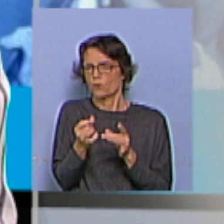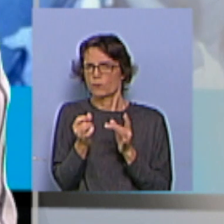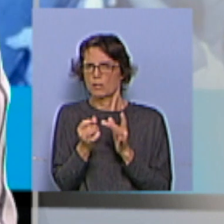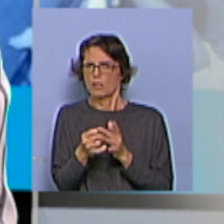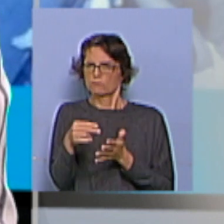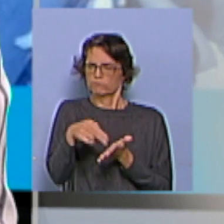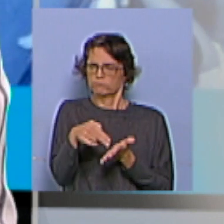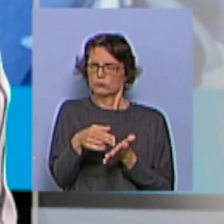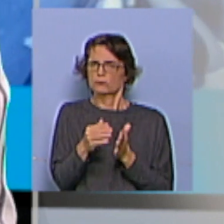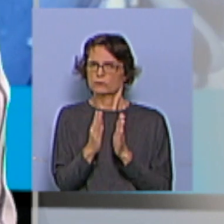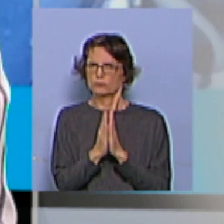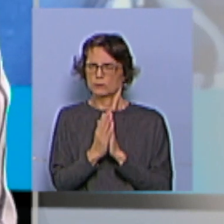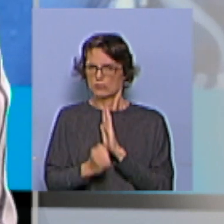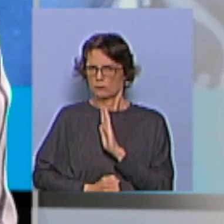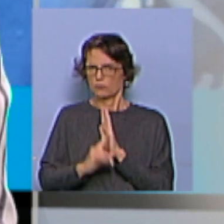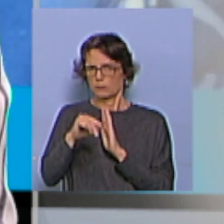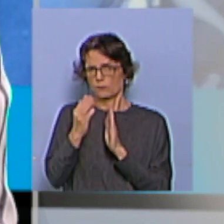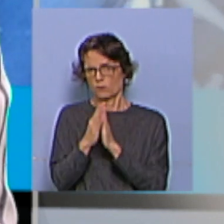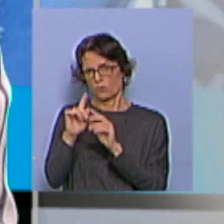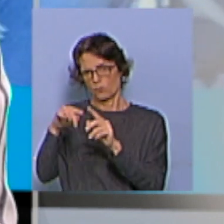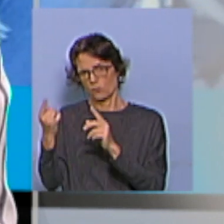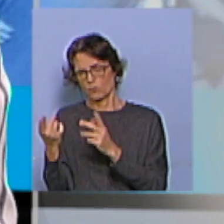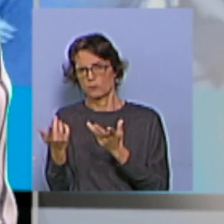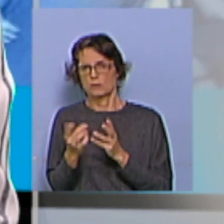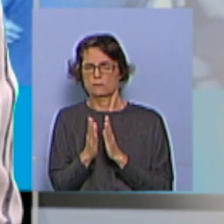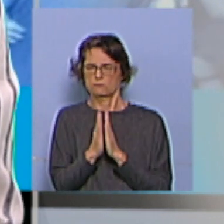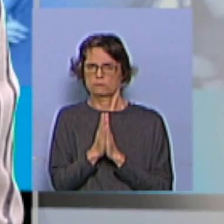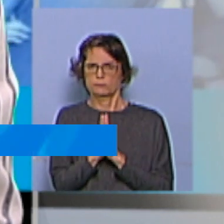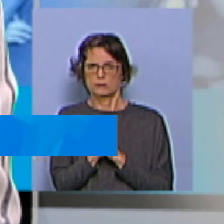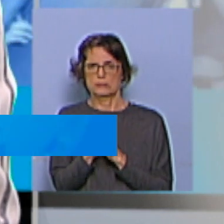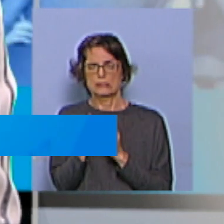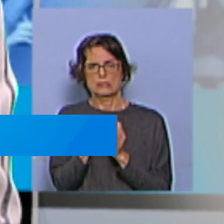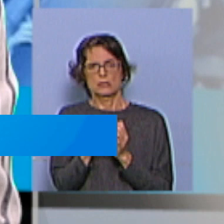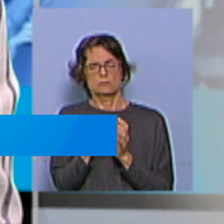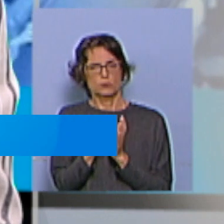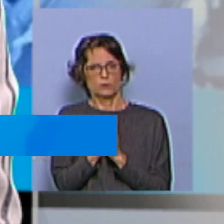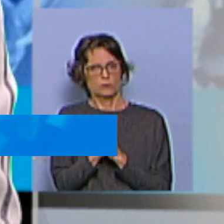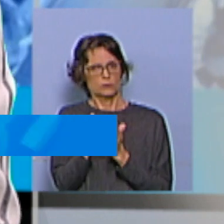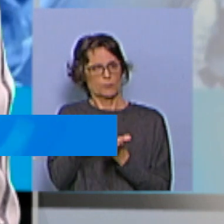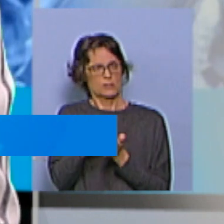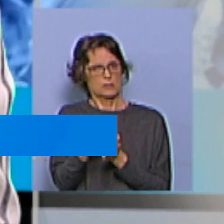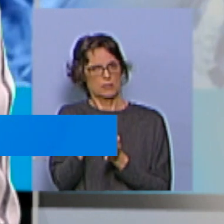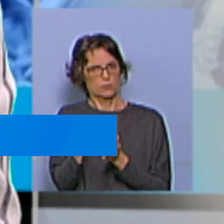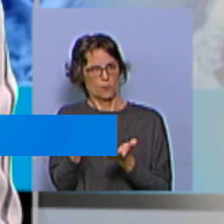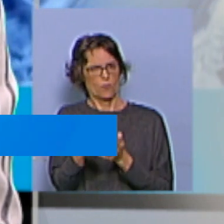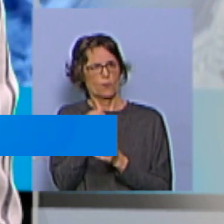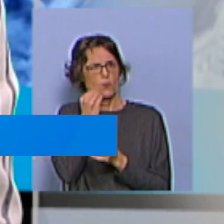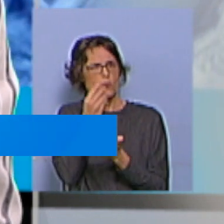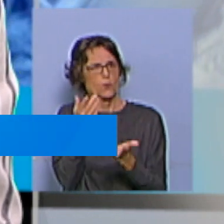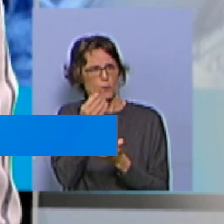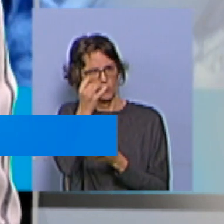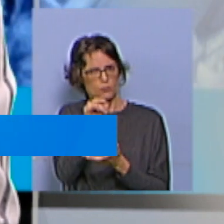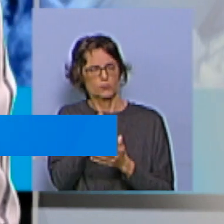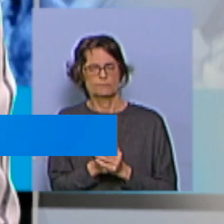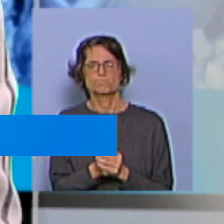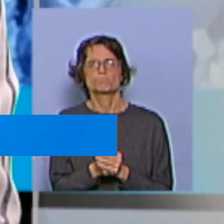face a esta necessidade de confinar também os atos de culto? Olha, eu acho que a Igreja Católica mostrou